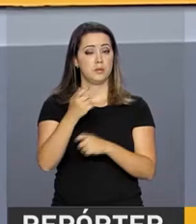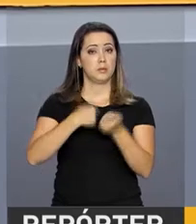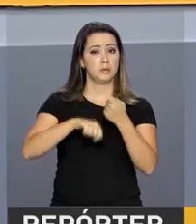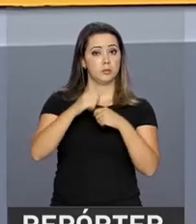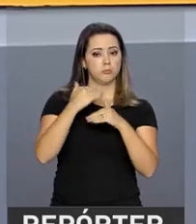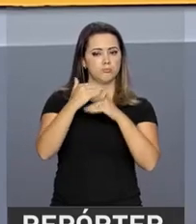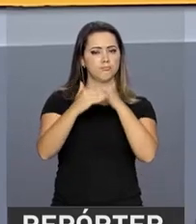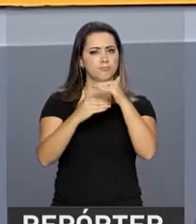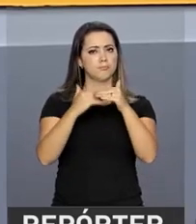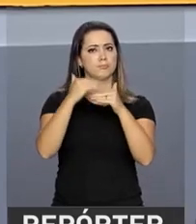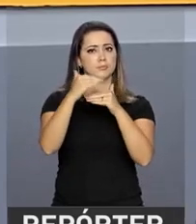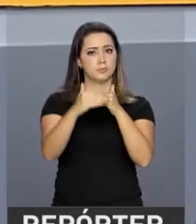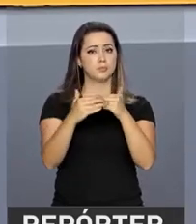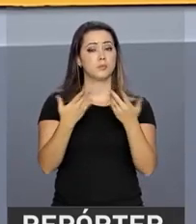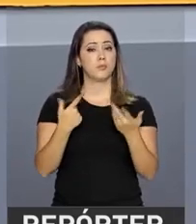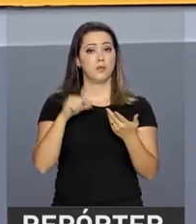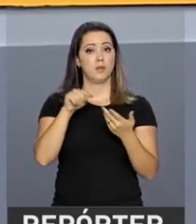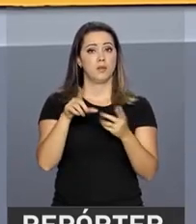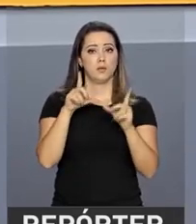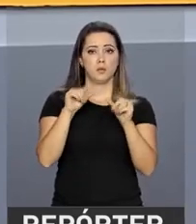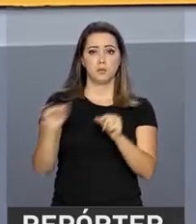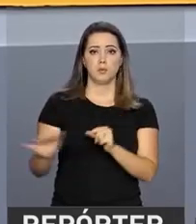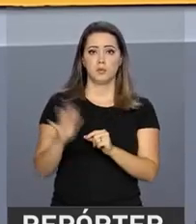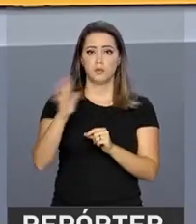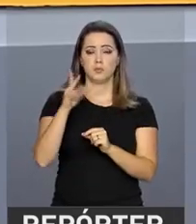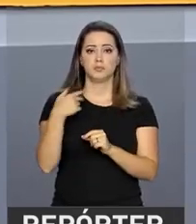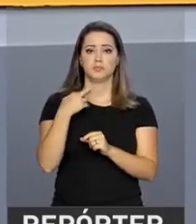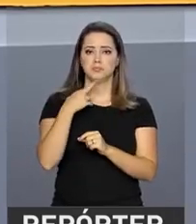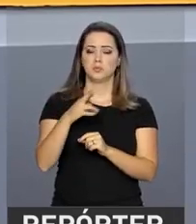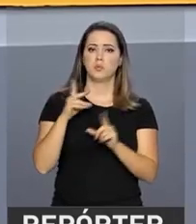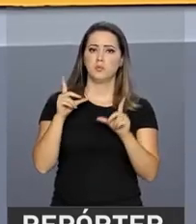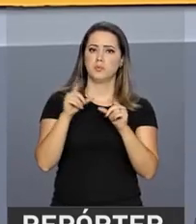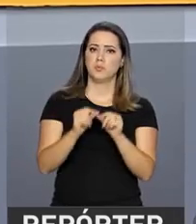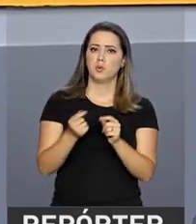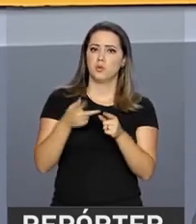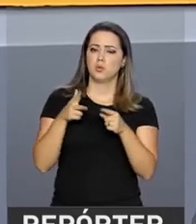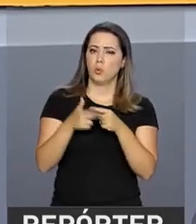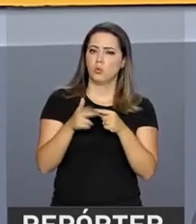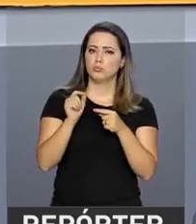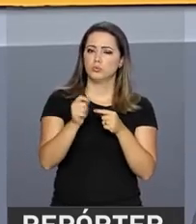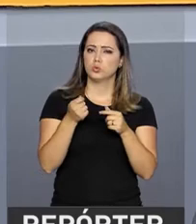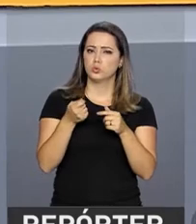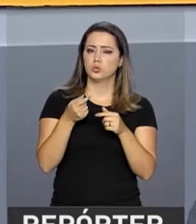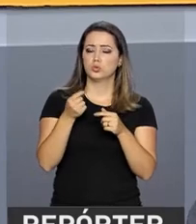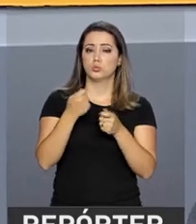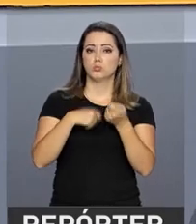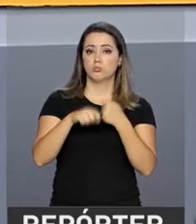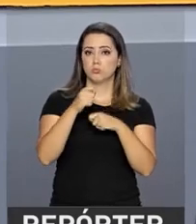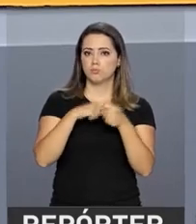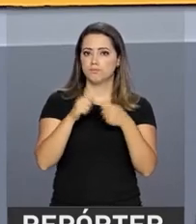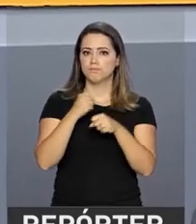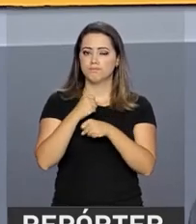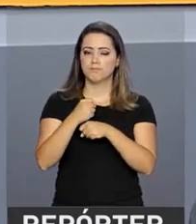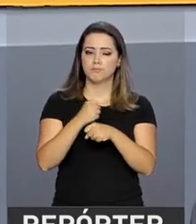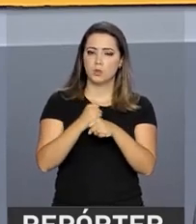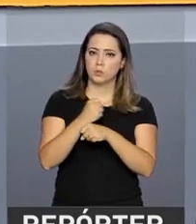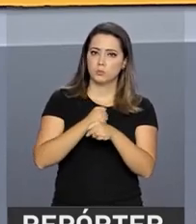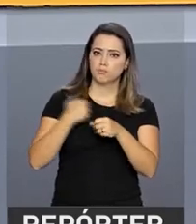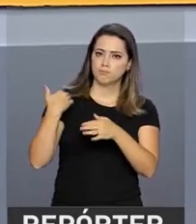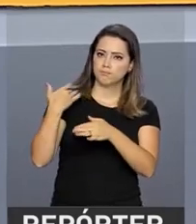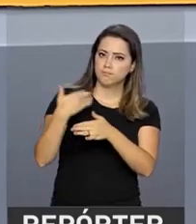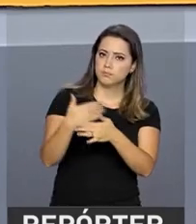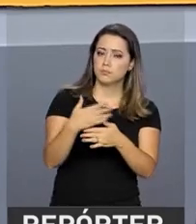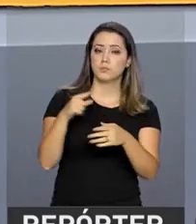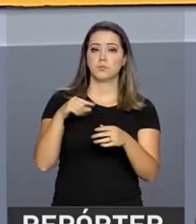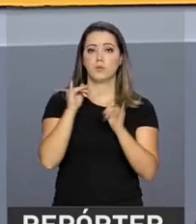por meio do PIB, o Produto Interno Bruto, e menor inflação resultaram em um dos menores contingenciamentos dos últimos anos. O anúncio foi